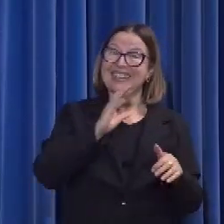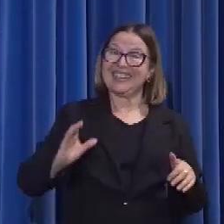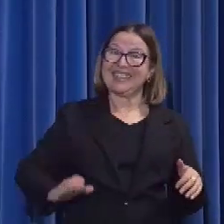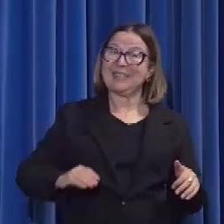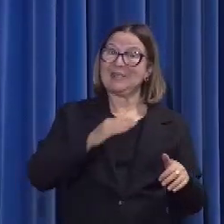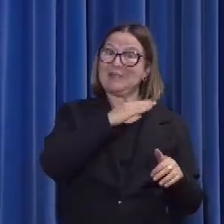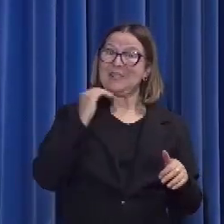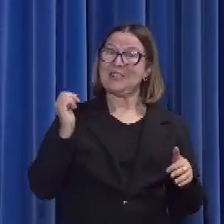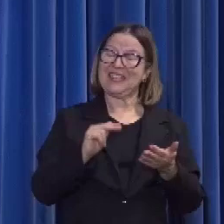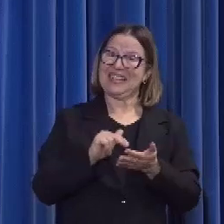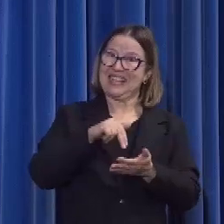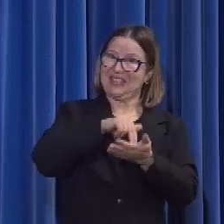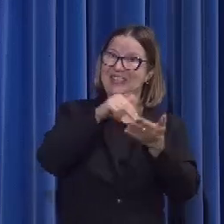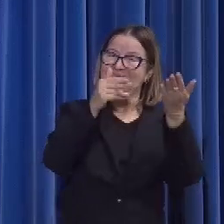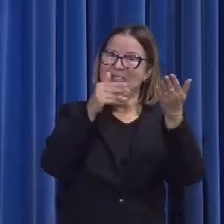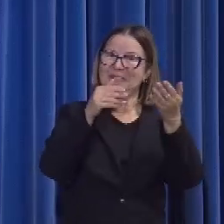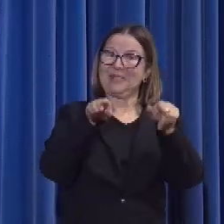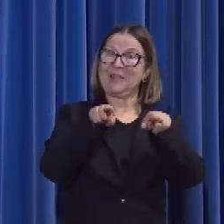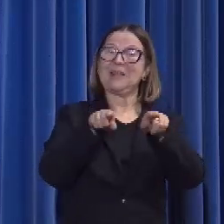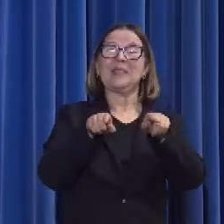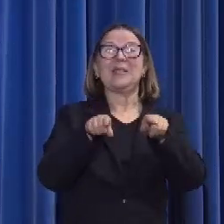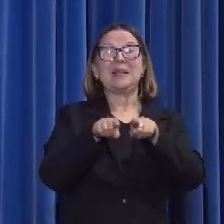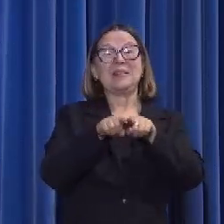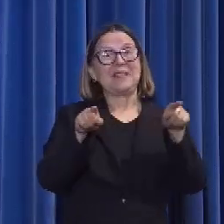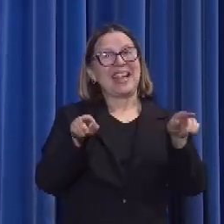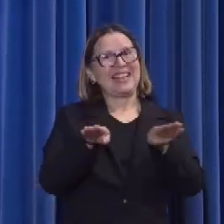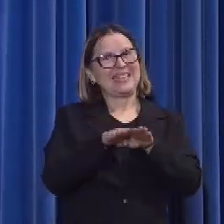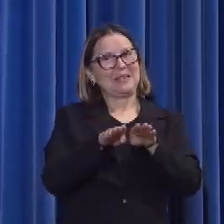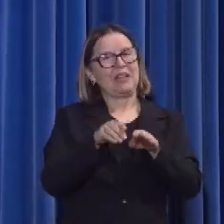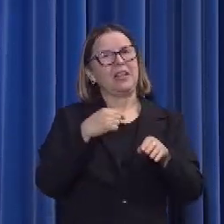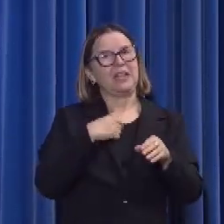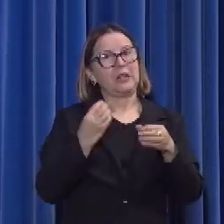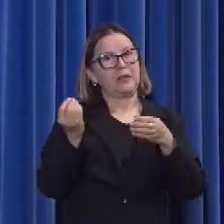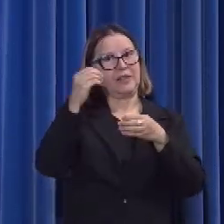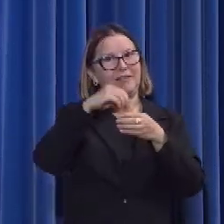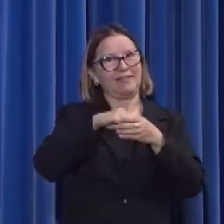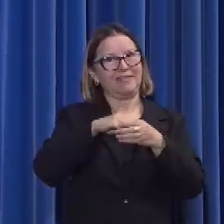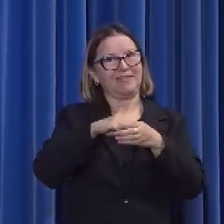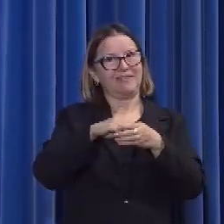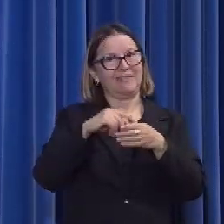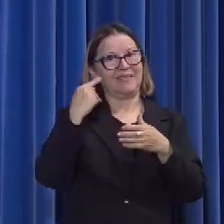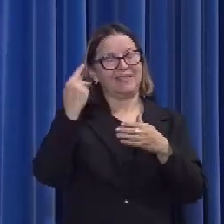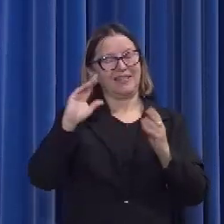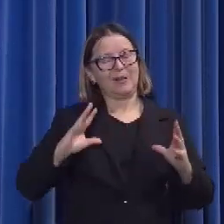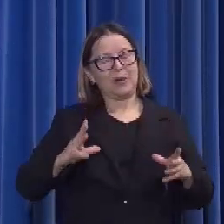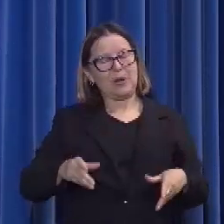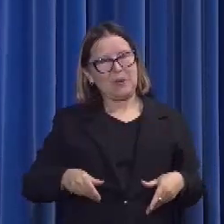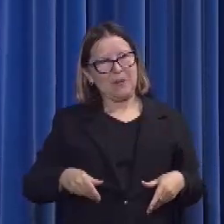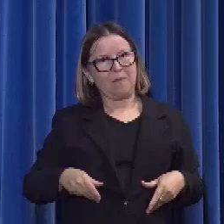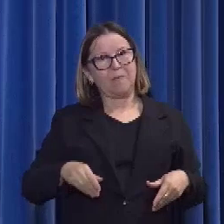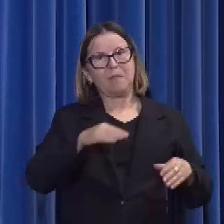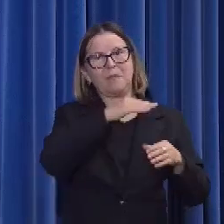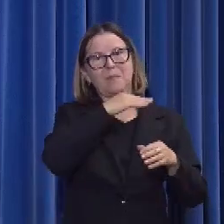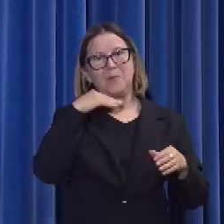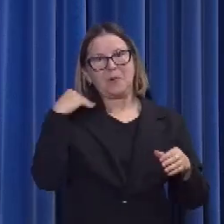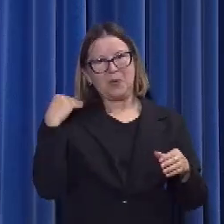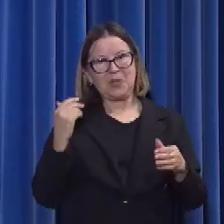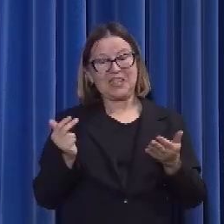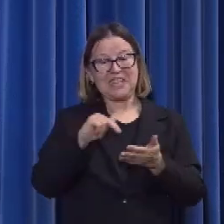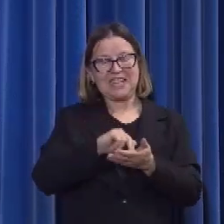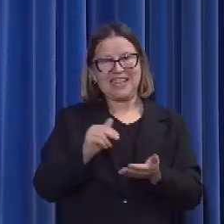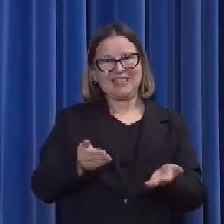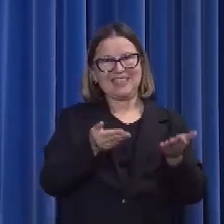mas que também eu fui atraído no corpo dele, morri com ele e ressuscitei com ele em novidade de vida. Quem diz isso é a